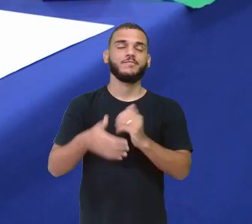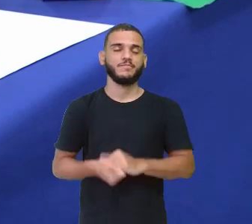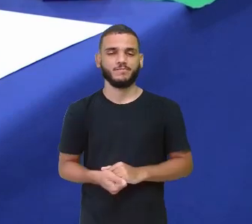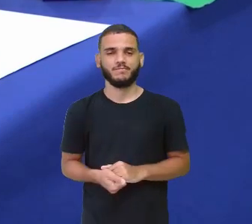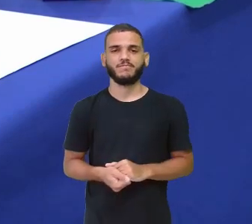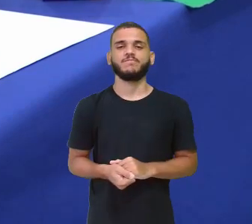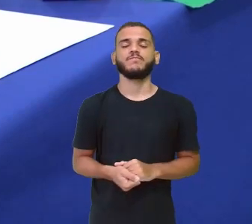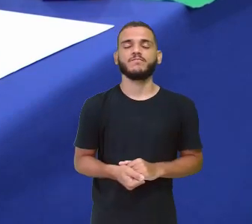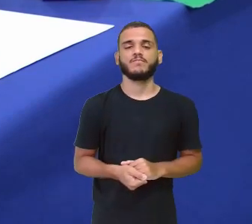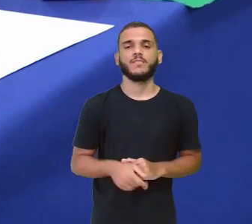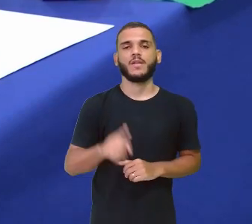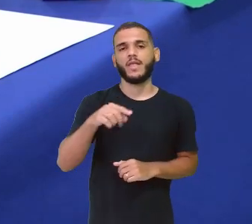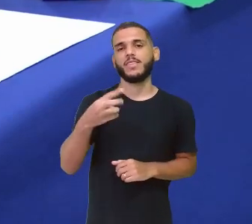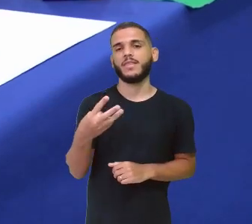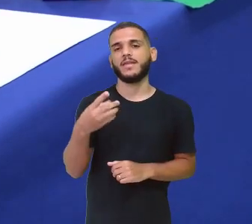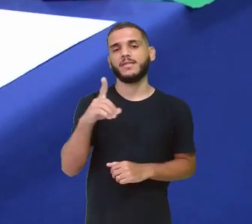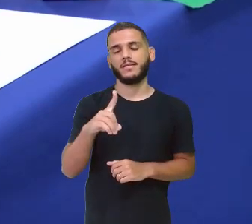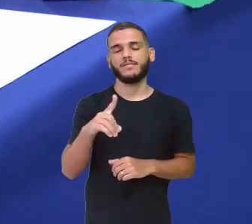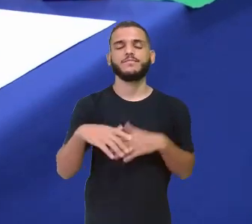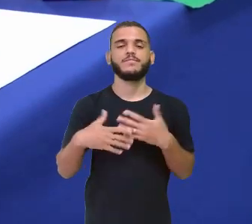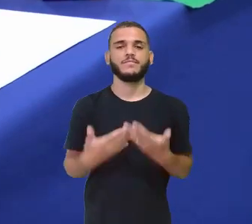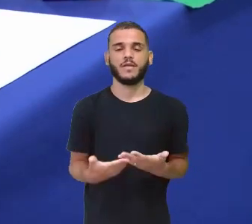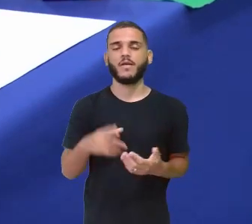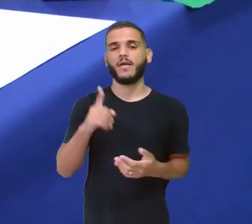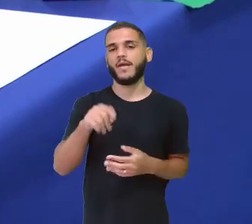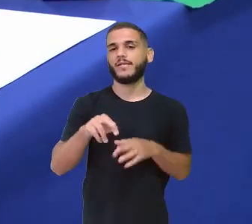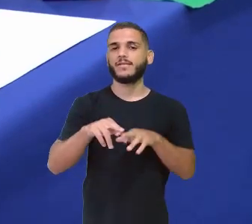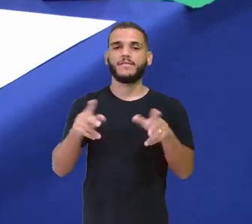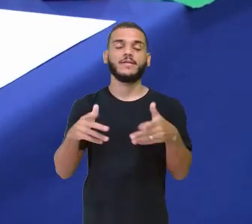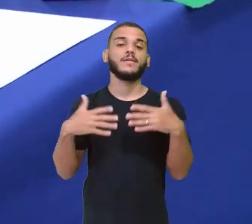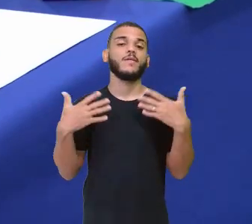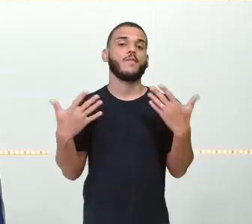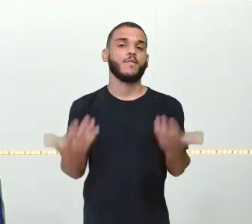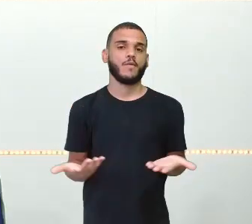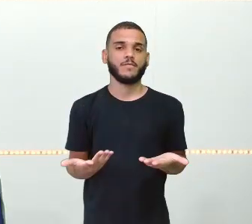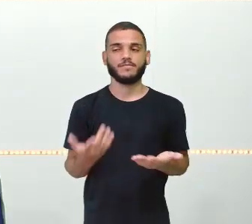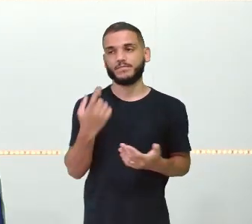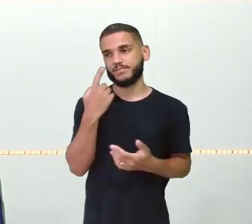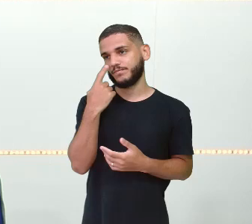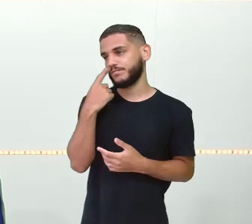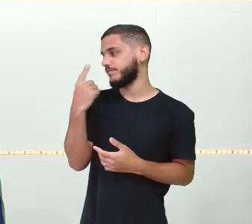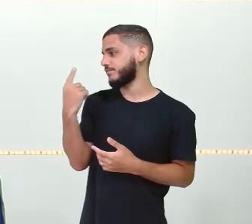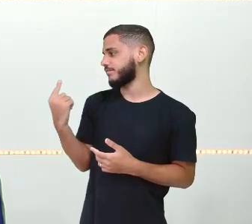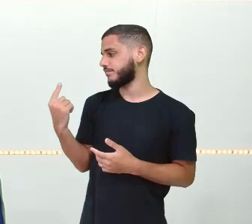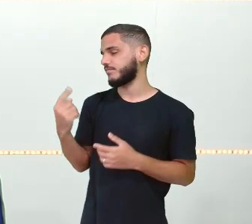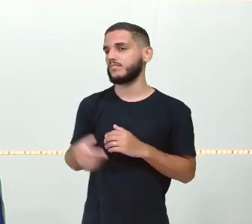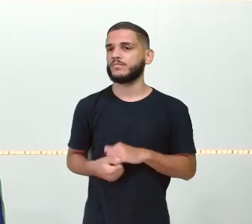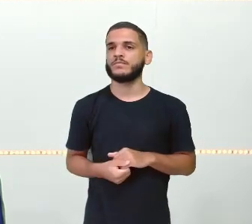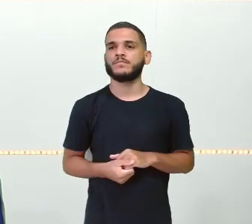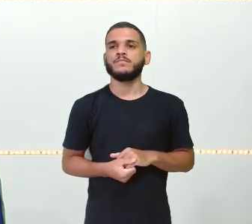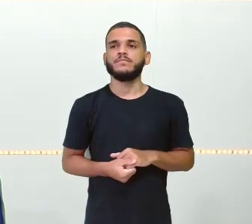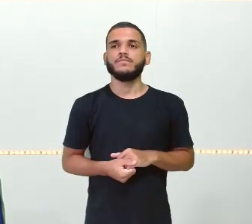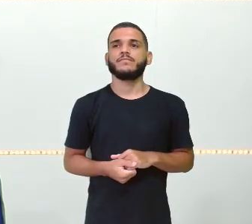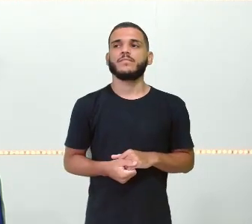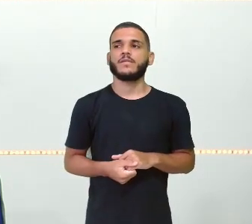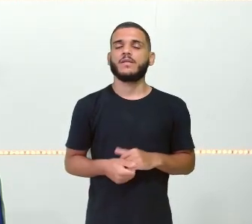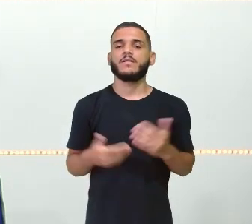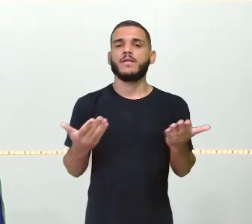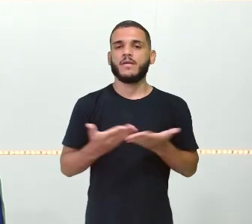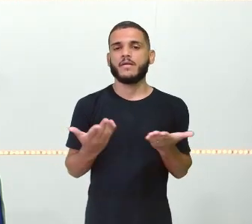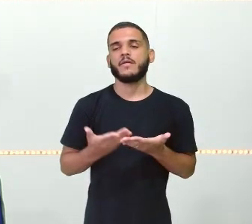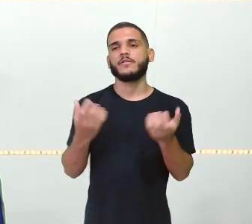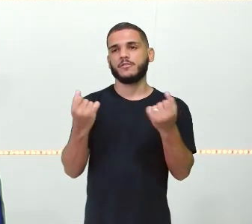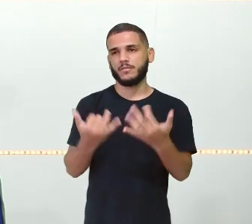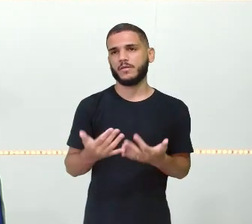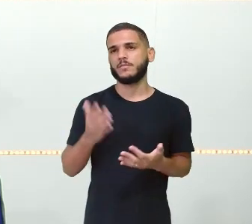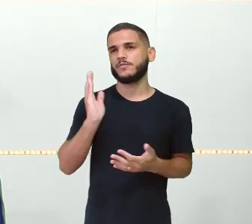de 3 dimensões. Então, essa aí é a diferença, tá certo? Agora que a gente já falou aqui sobre adivinhas, eu quero